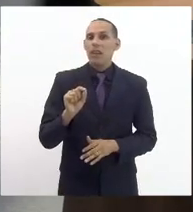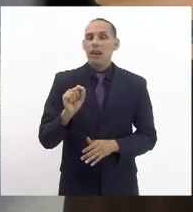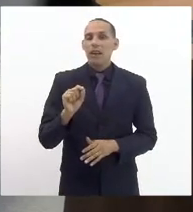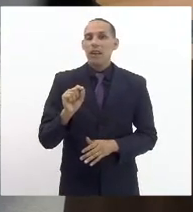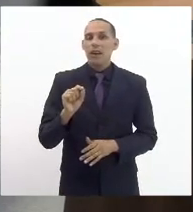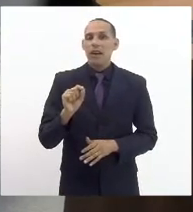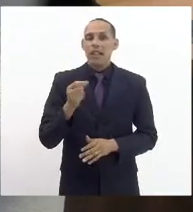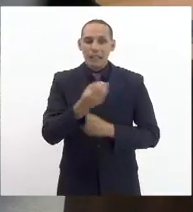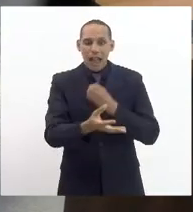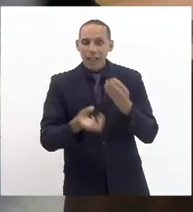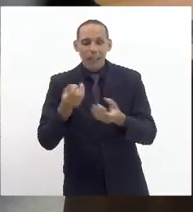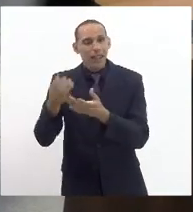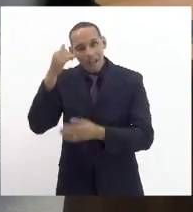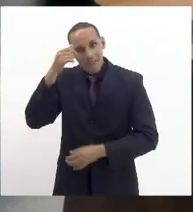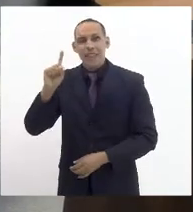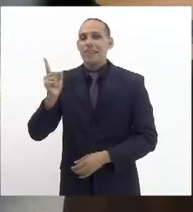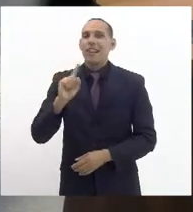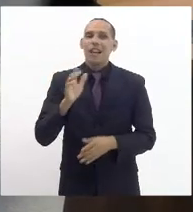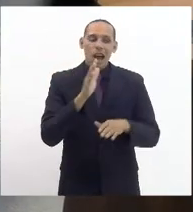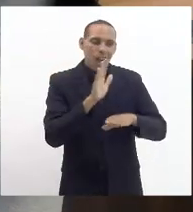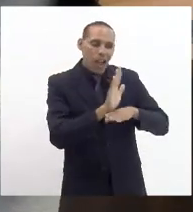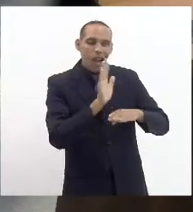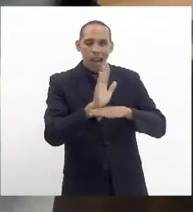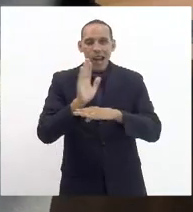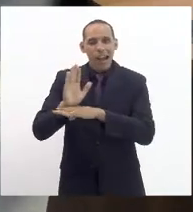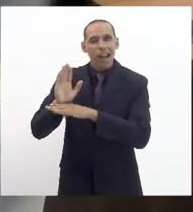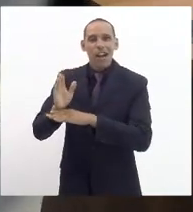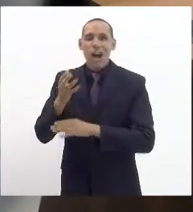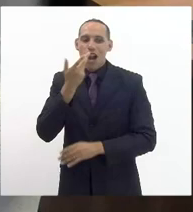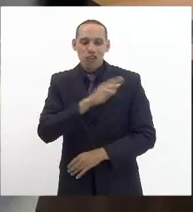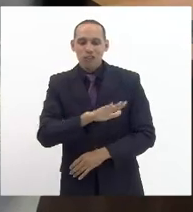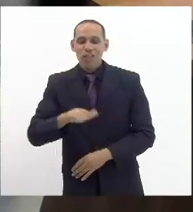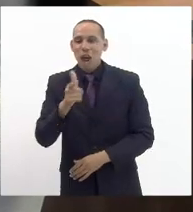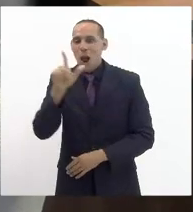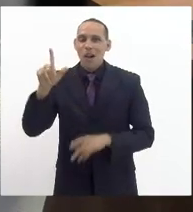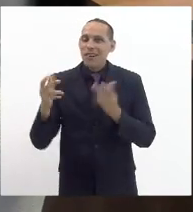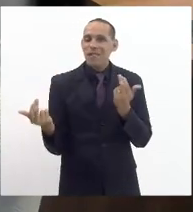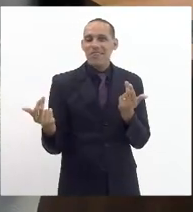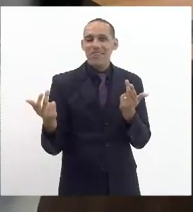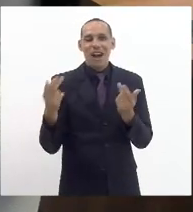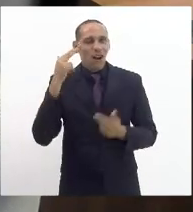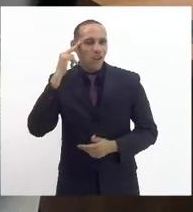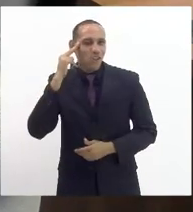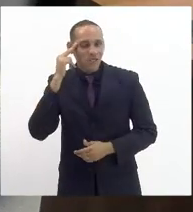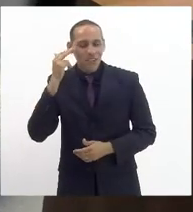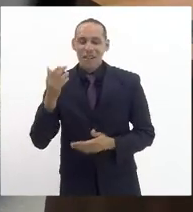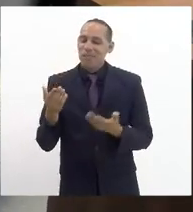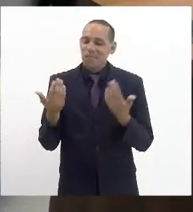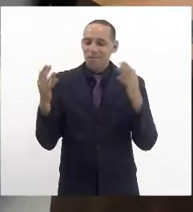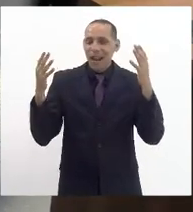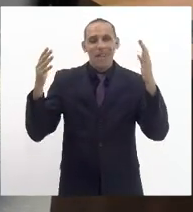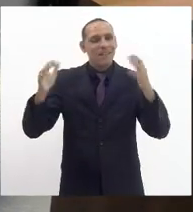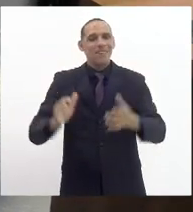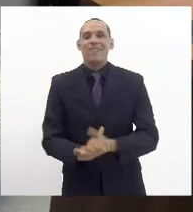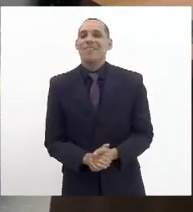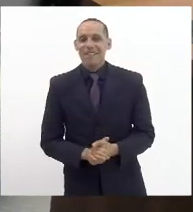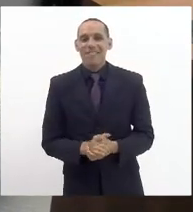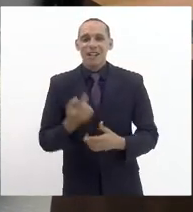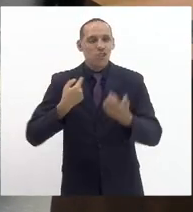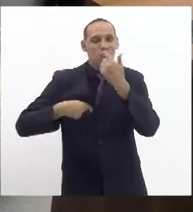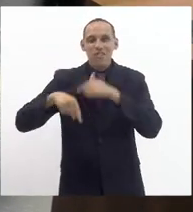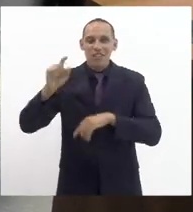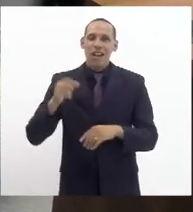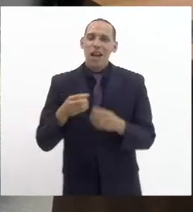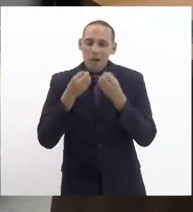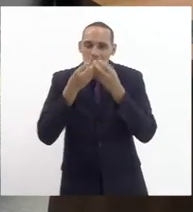abrir a oportunidade de outras, para que outras crianças sonhem como você sonha. Parabéns, sucesso, tudo de bom. Além